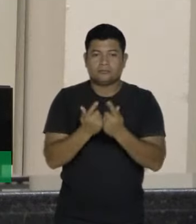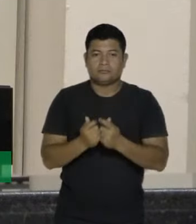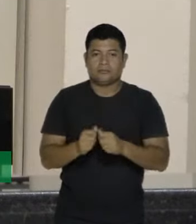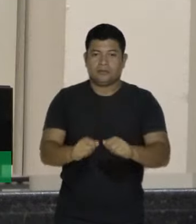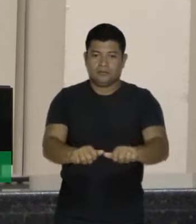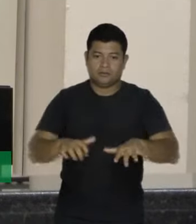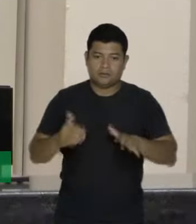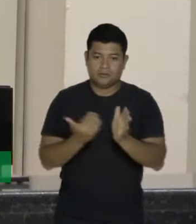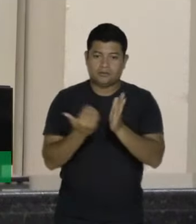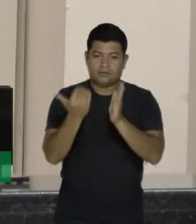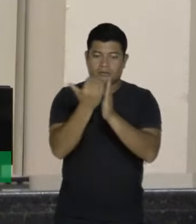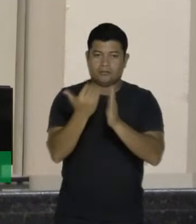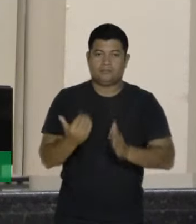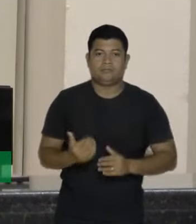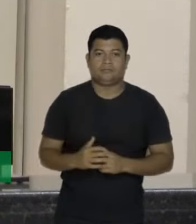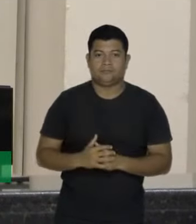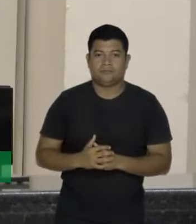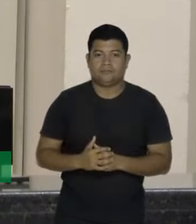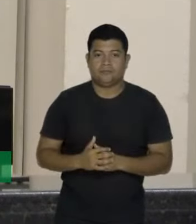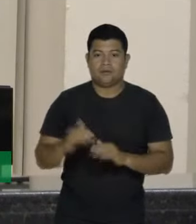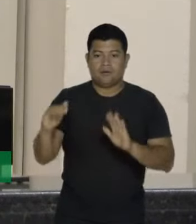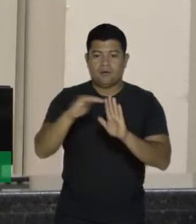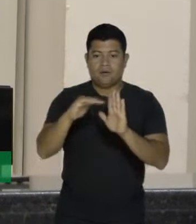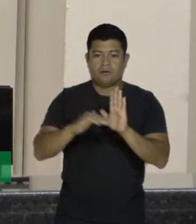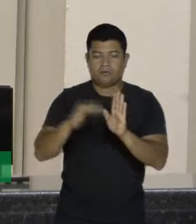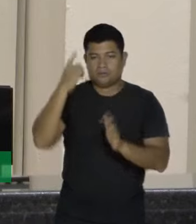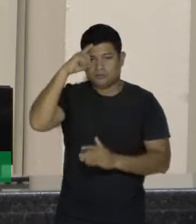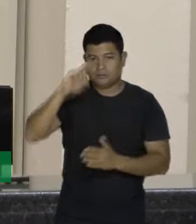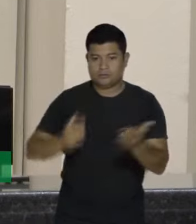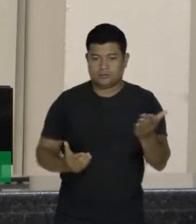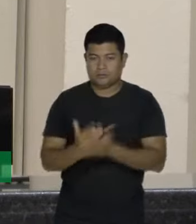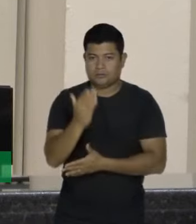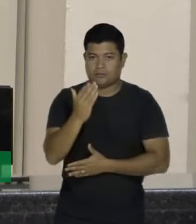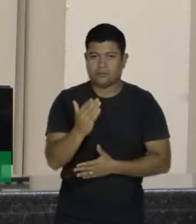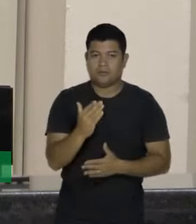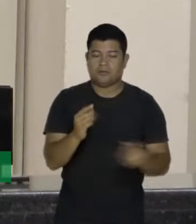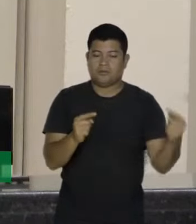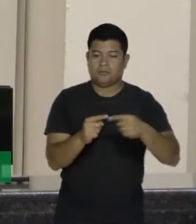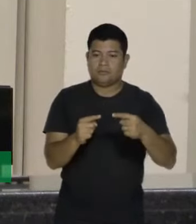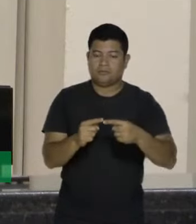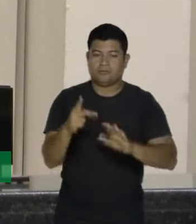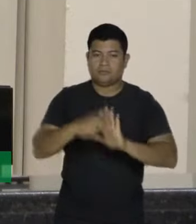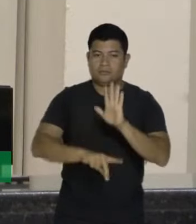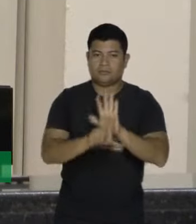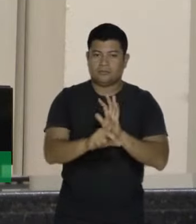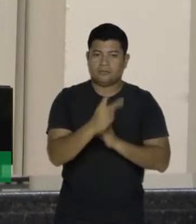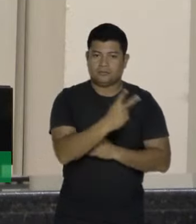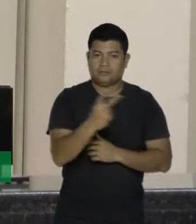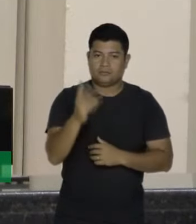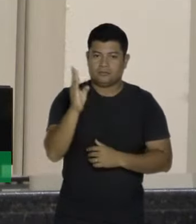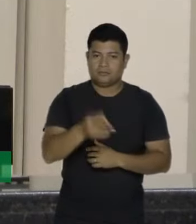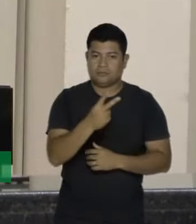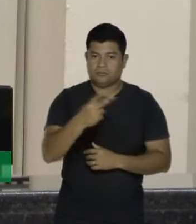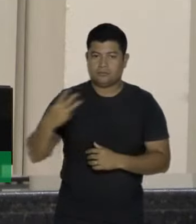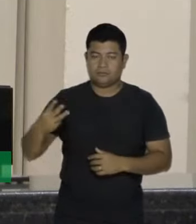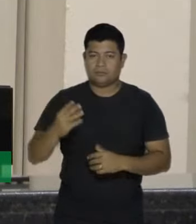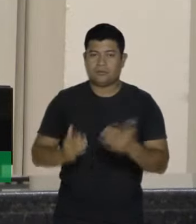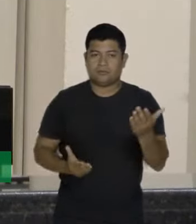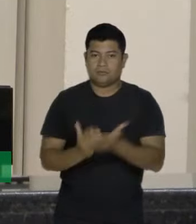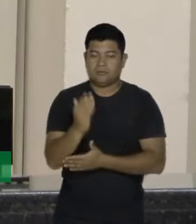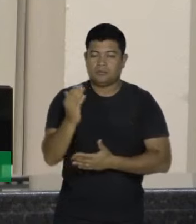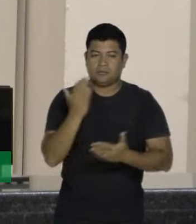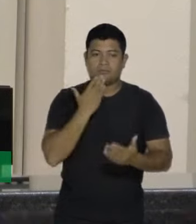seguinte. Foi aprovada a redação final e exarada ao projeto de lei 22/2023. Aprovados também os pedidos de